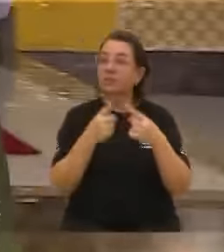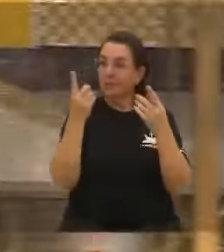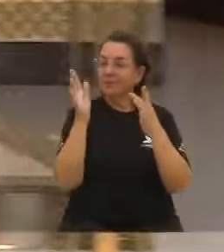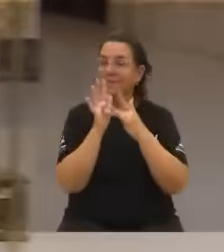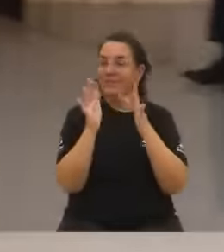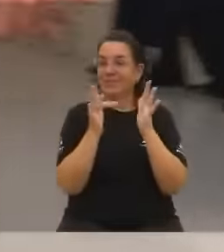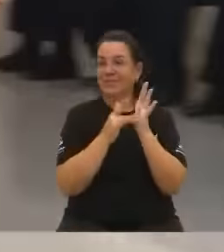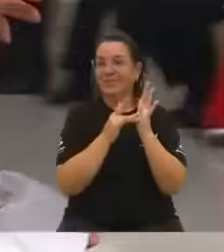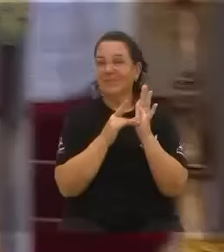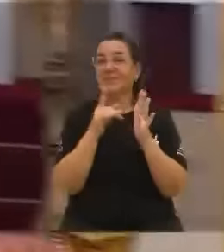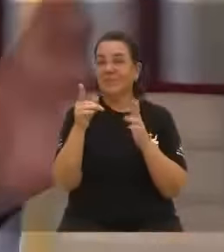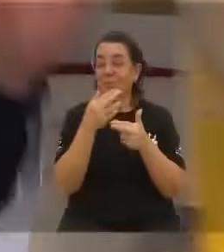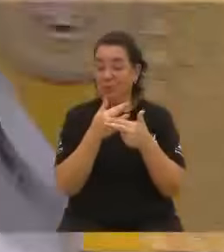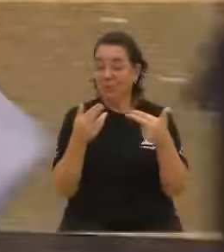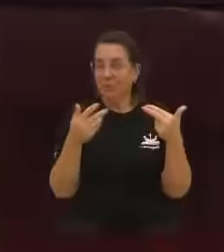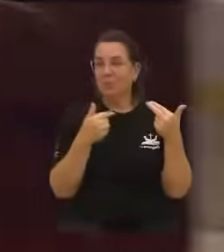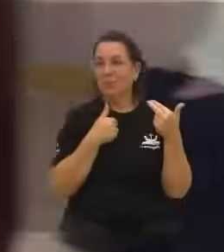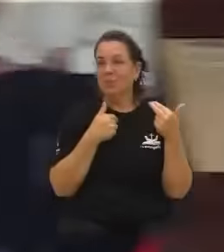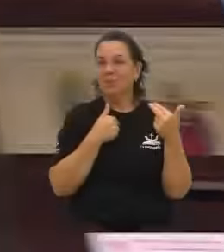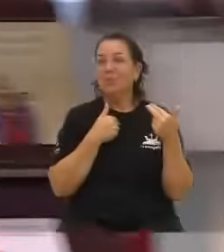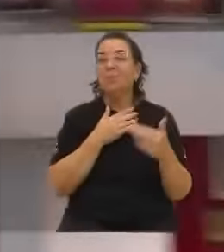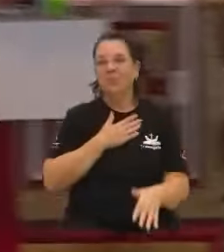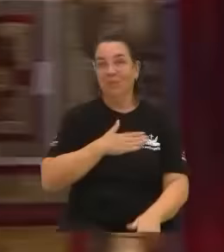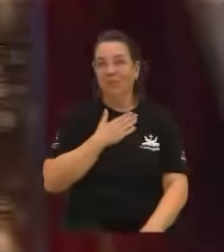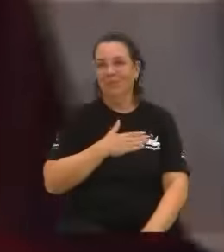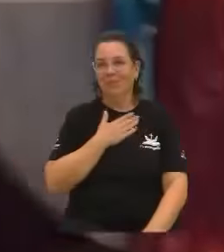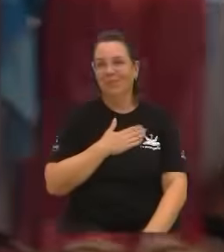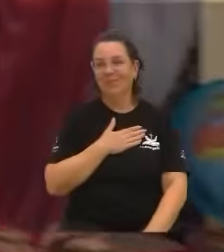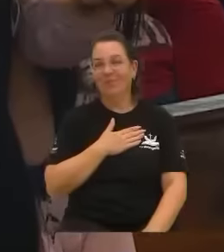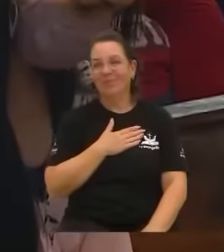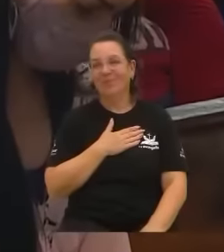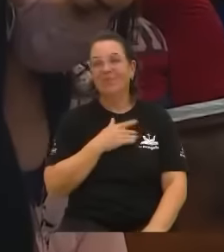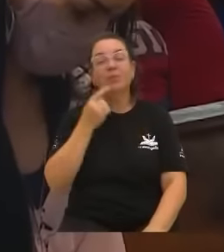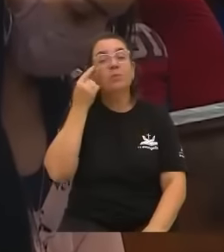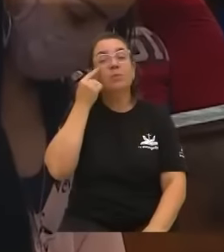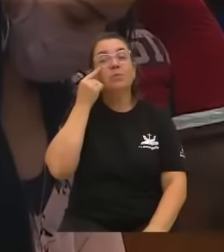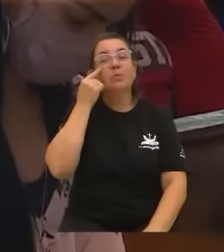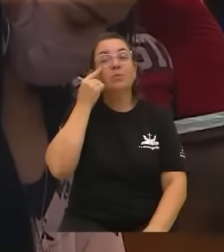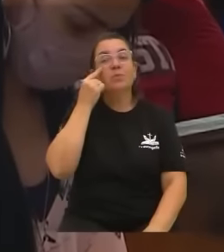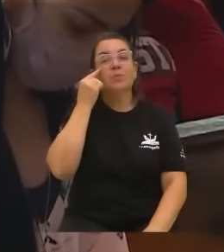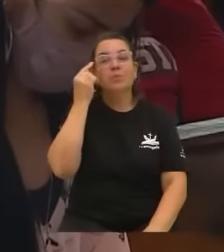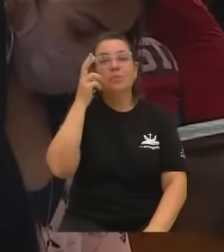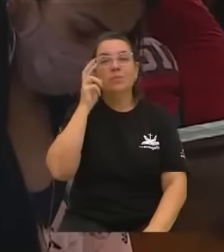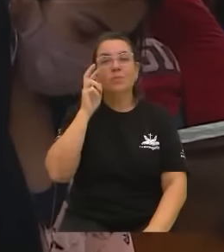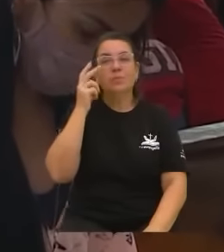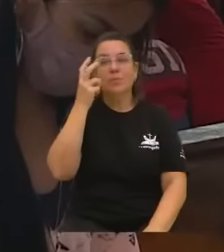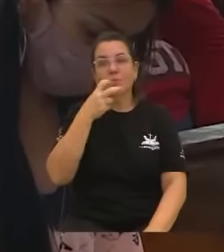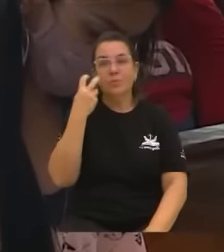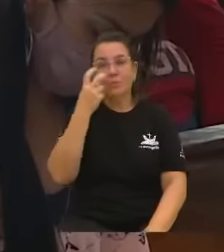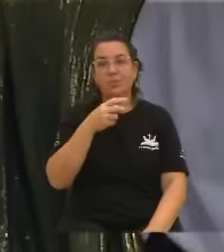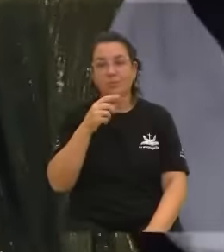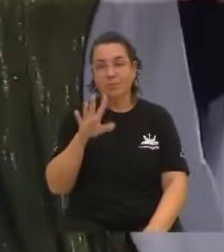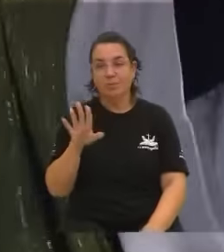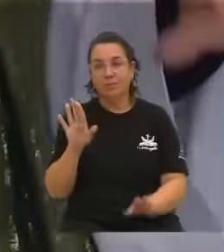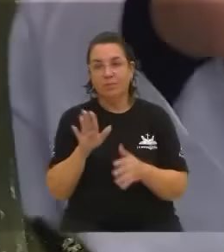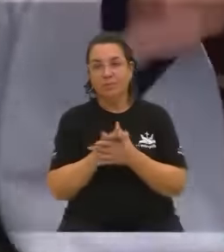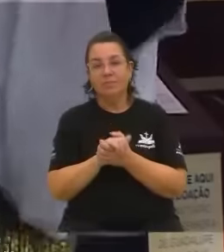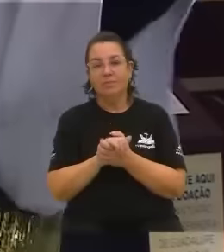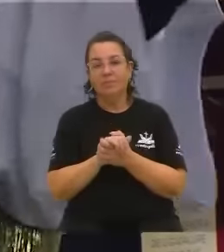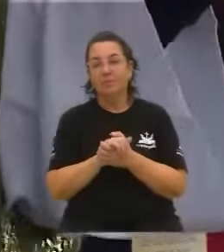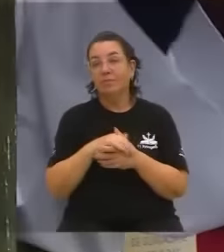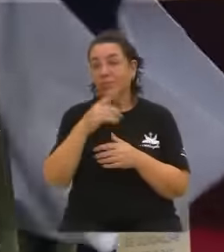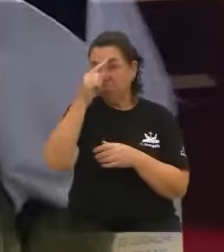Senhor, uma das coisas que eu muito prezo, são os olhos. Não me apresente aquele santo mal feito,